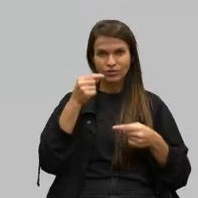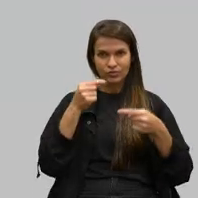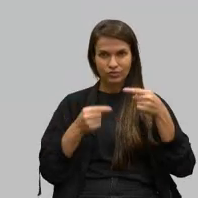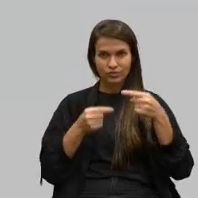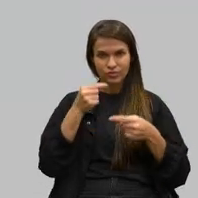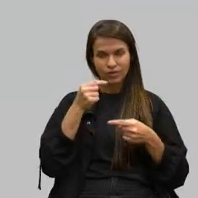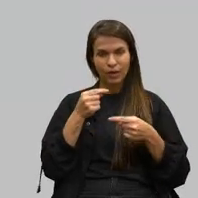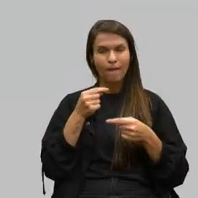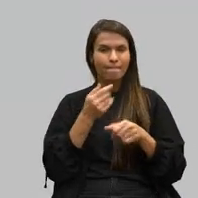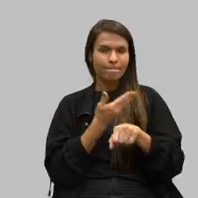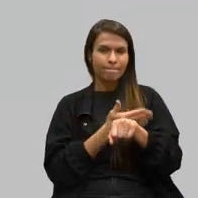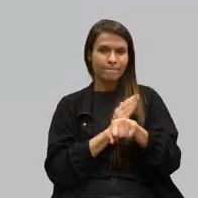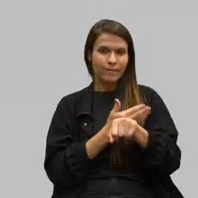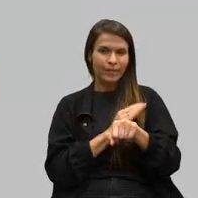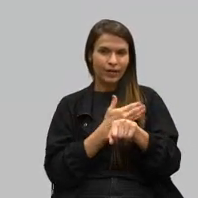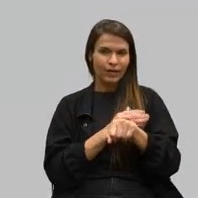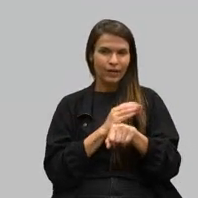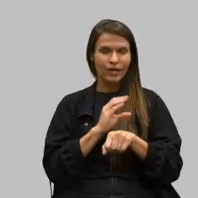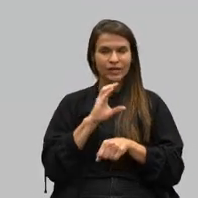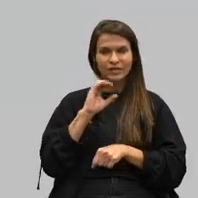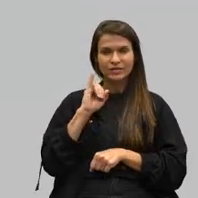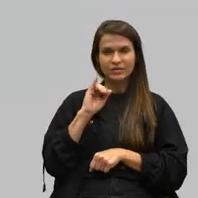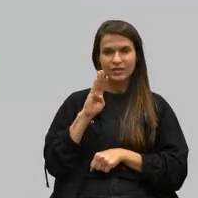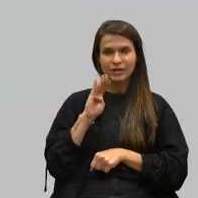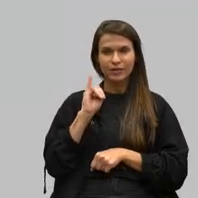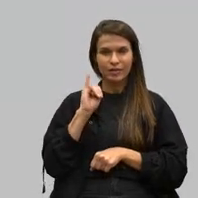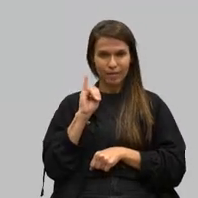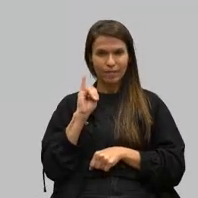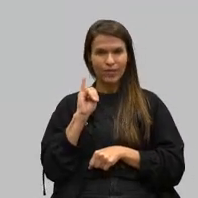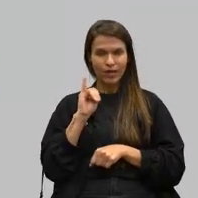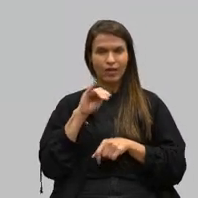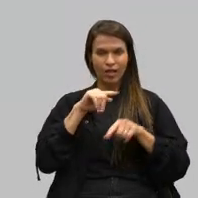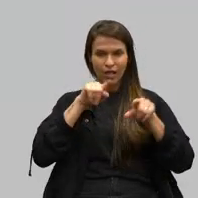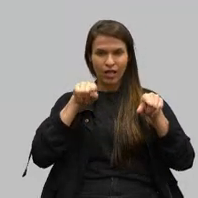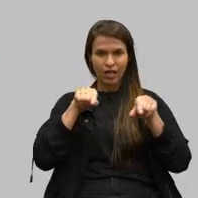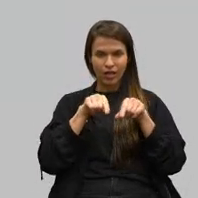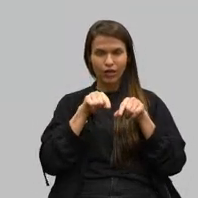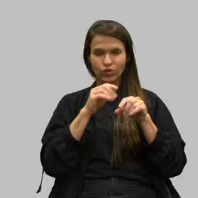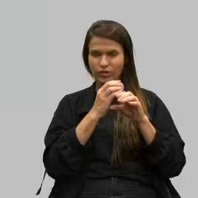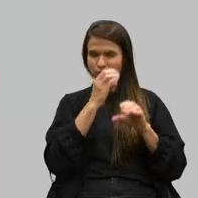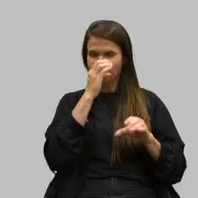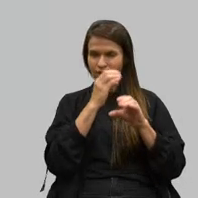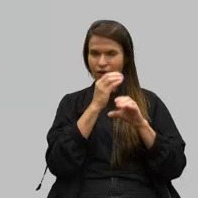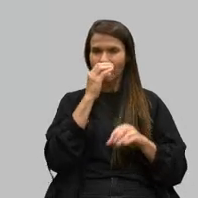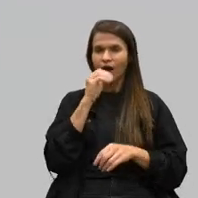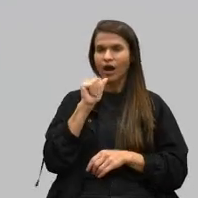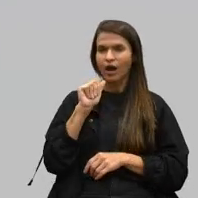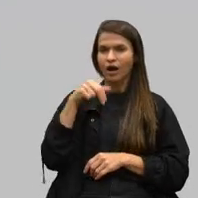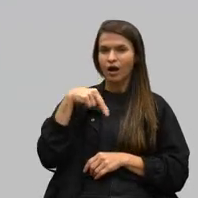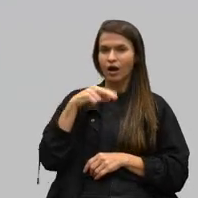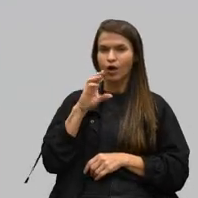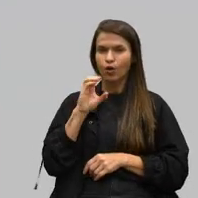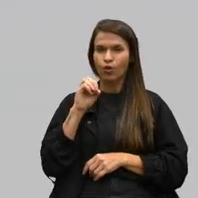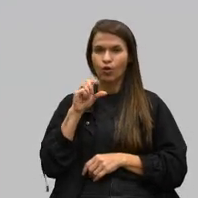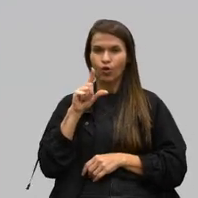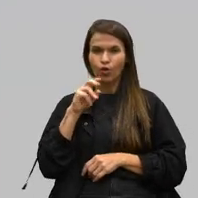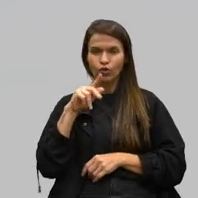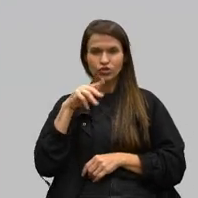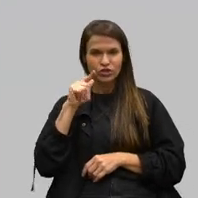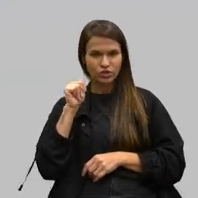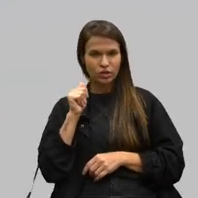preparatória para a CIB na questão da oncologia, se por acaso vocês quiserem me chamar, será uma honra poder participar